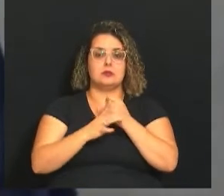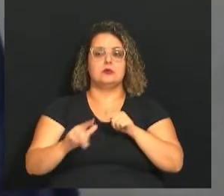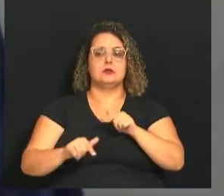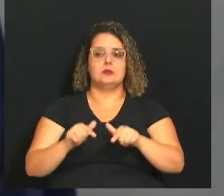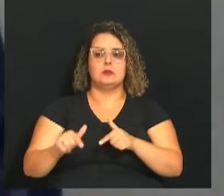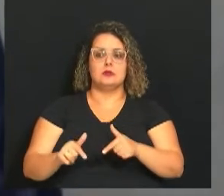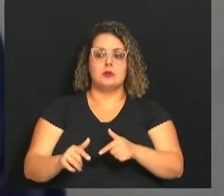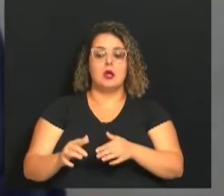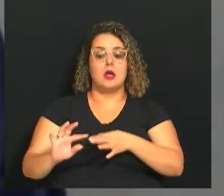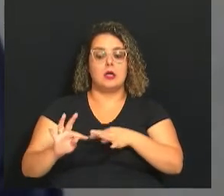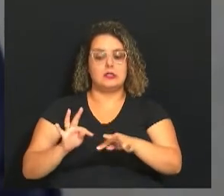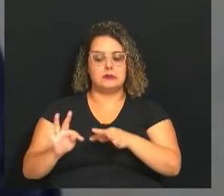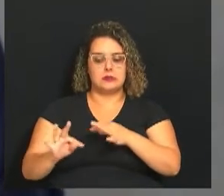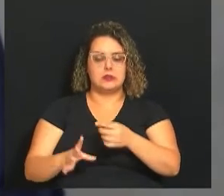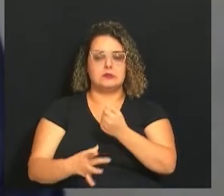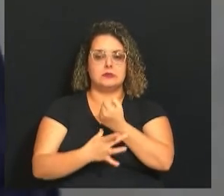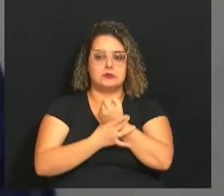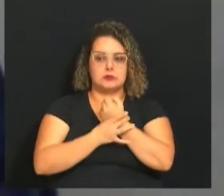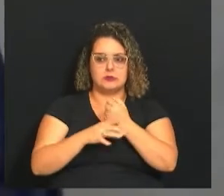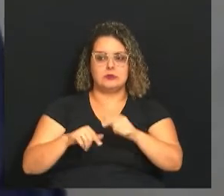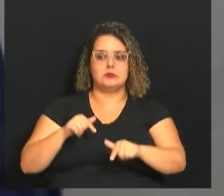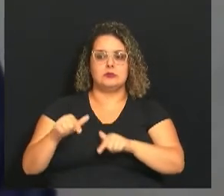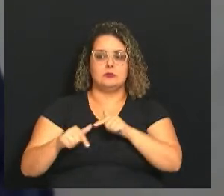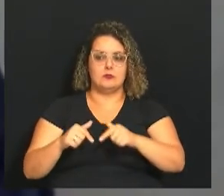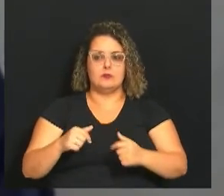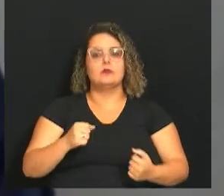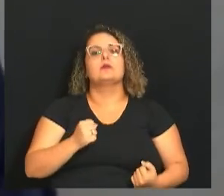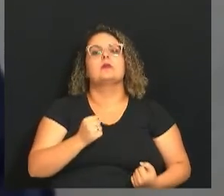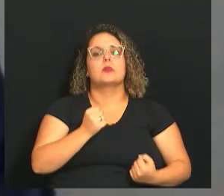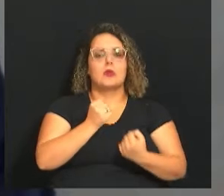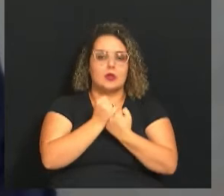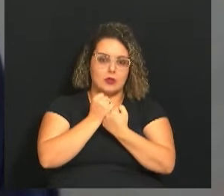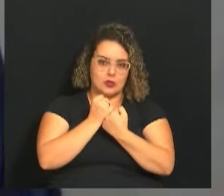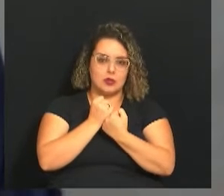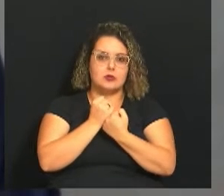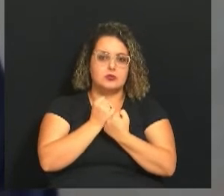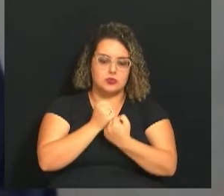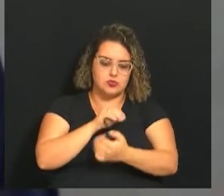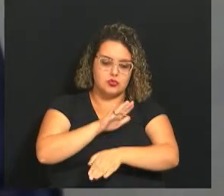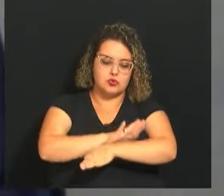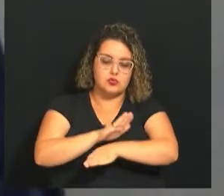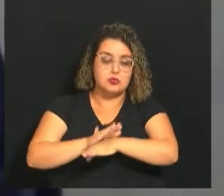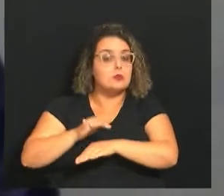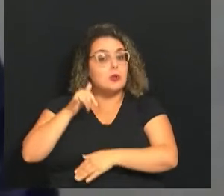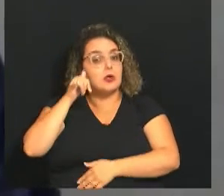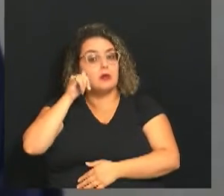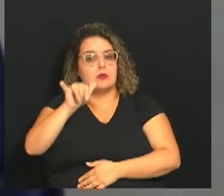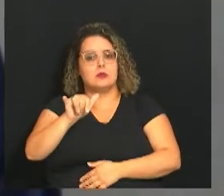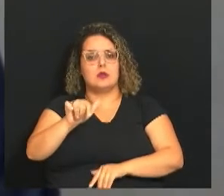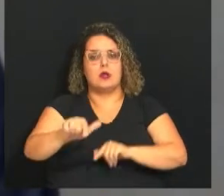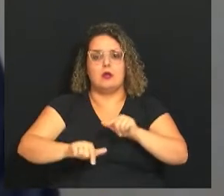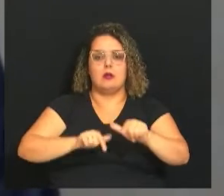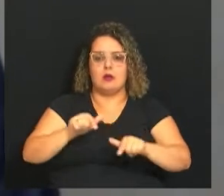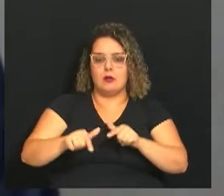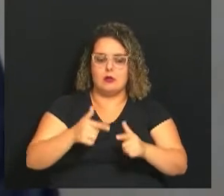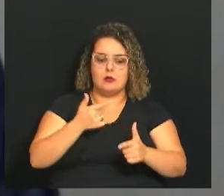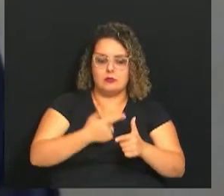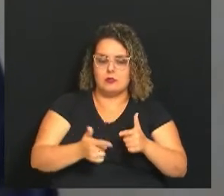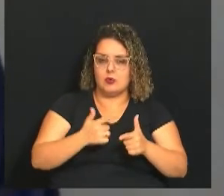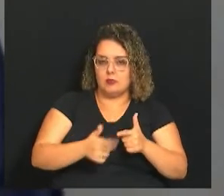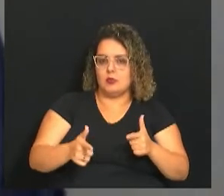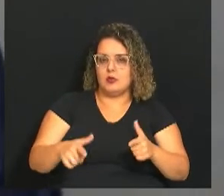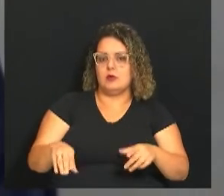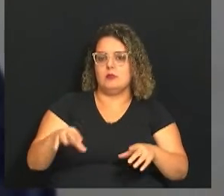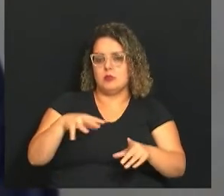segurança do trabalho, ele auxilia bastante nessa questão da prevenção, tanto para explicar para o funcionário